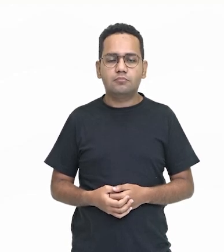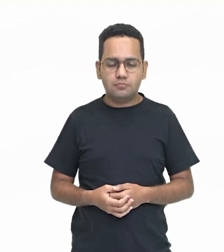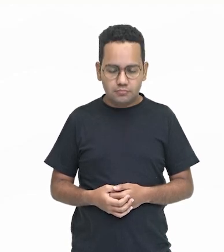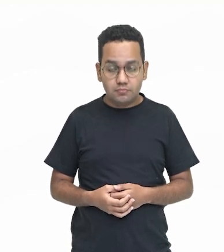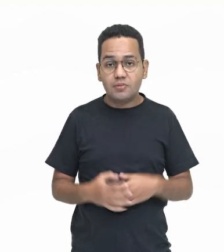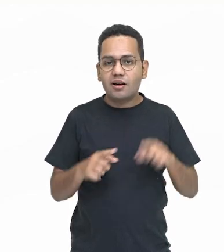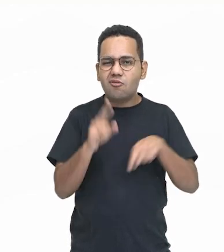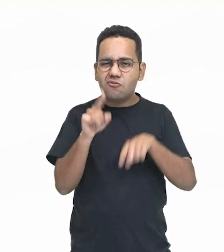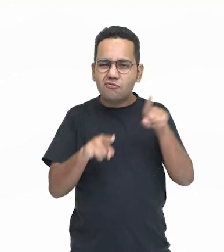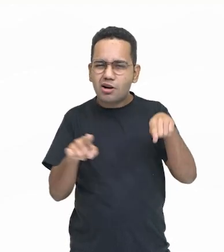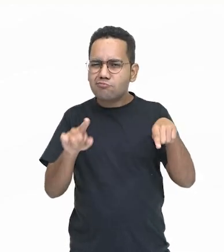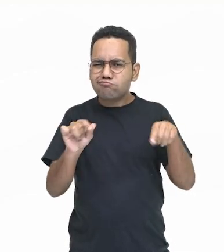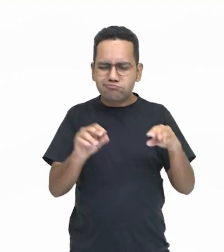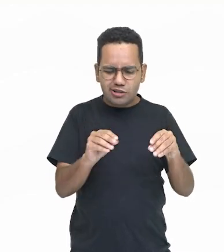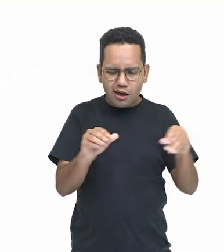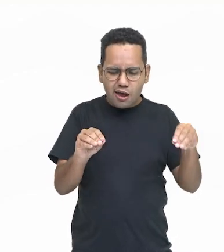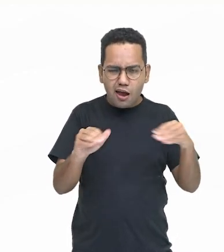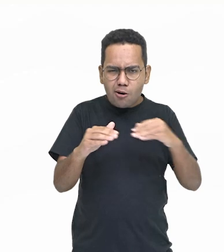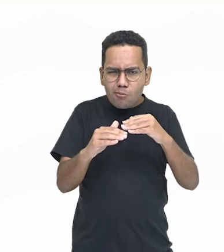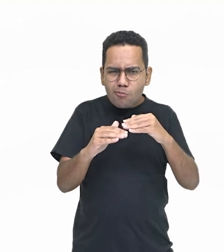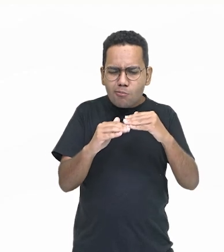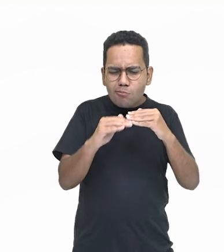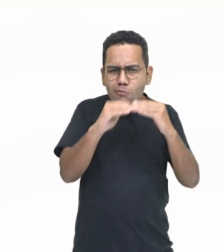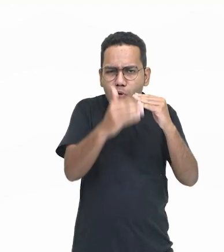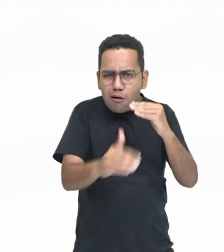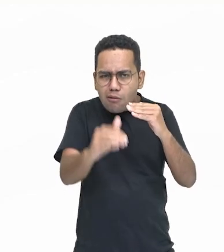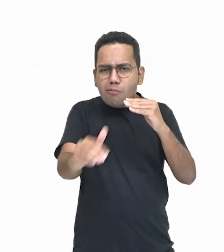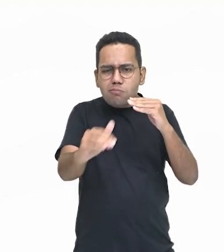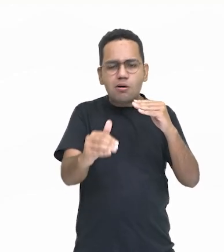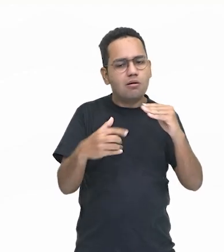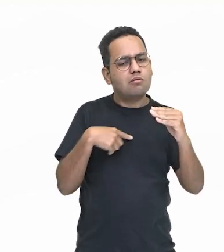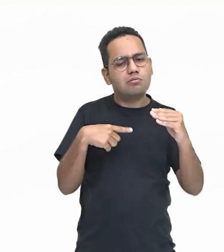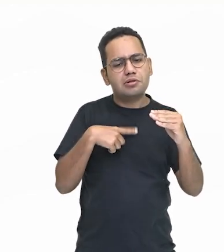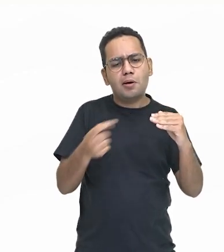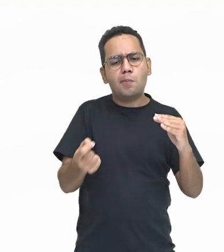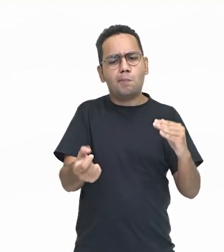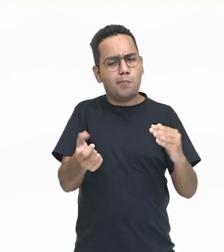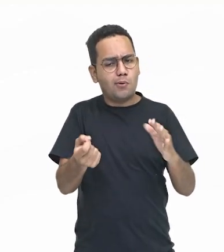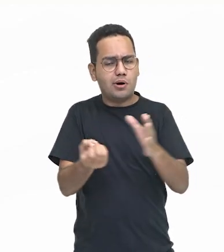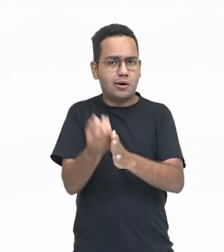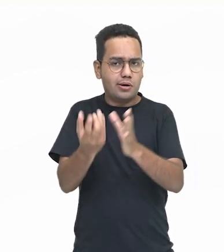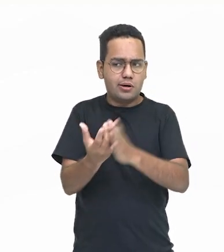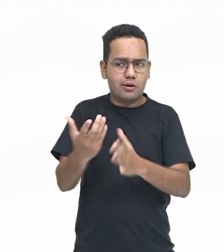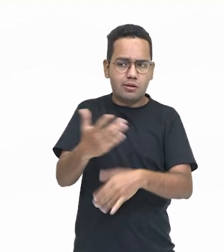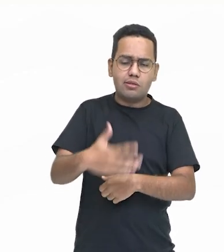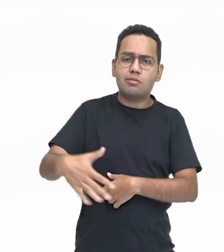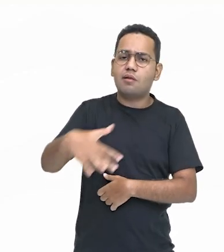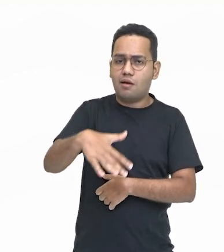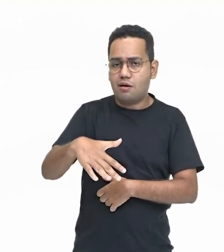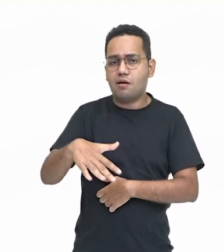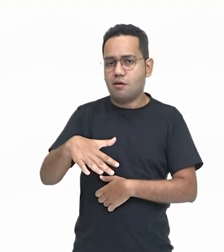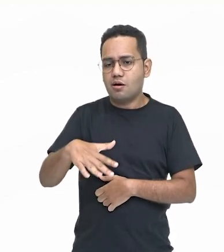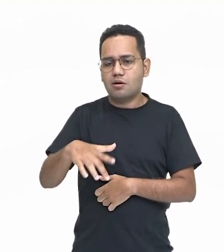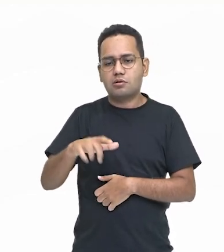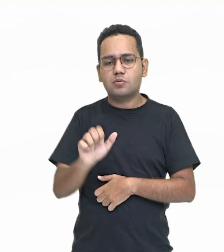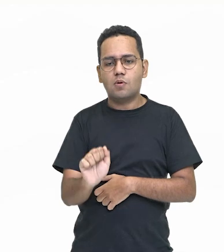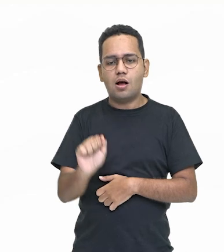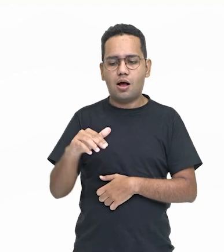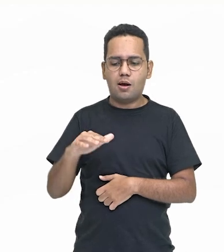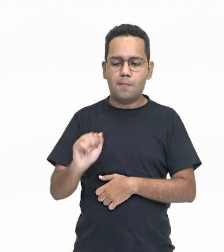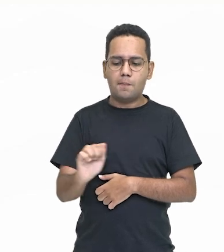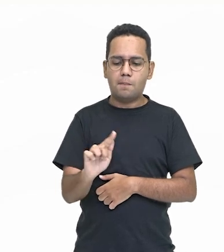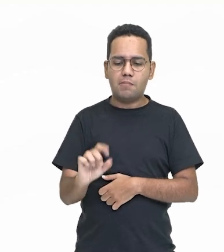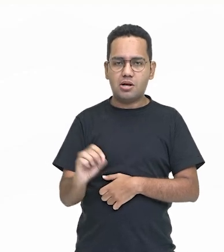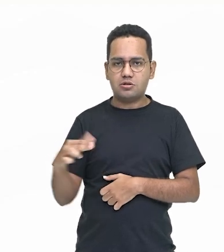bacia amazônica. Olha só, a gente acabou de comentar sobre isso, né, pessoal? Que a dificuldade de construção